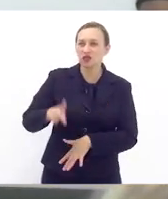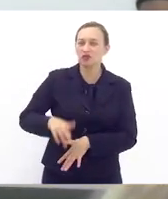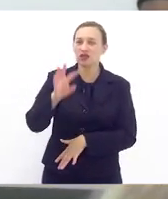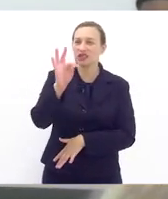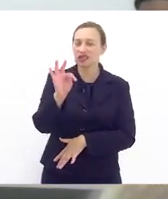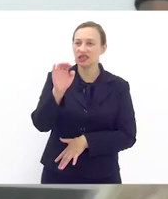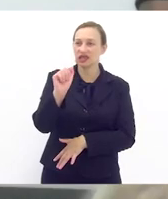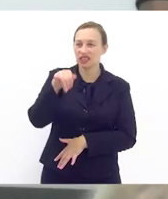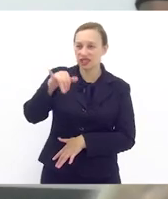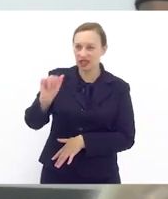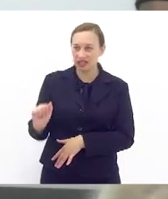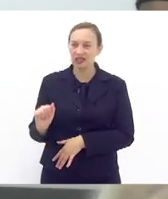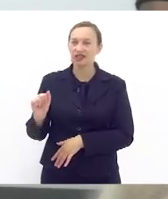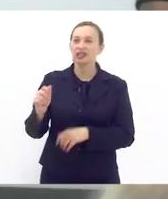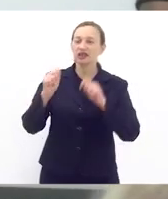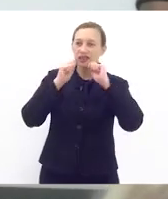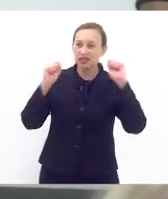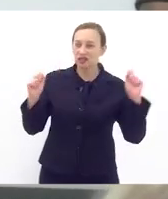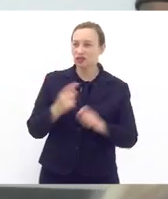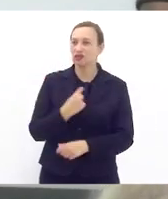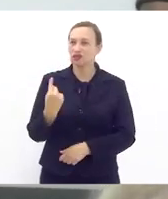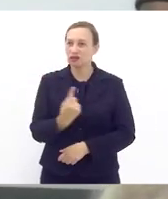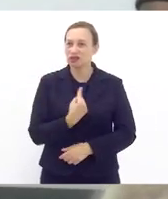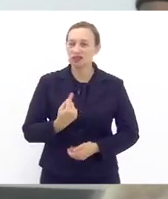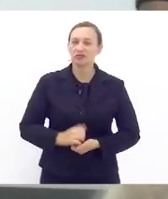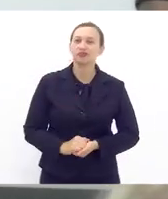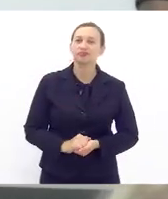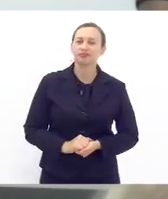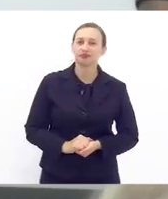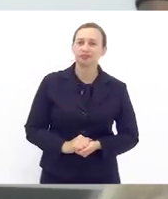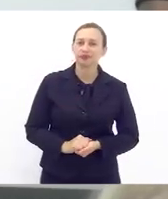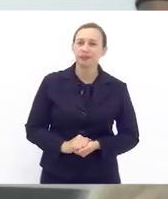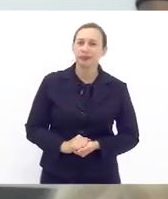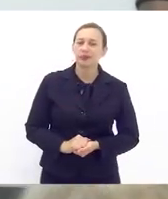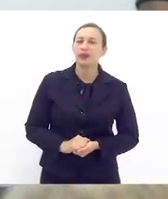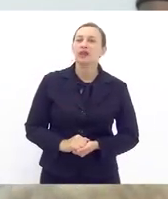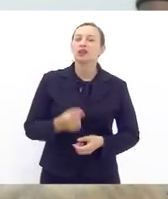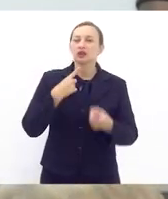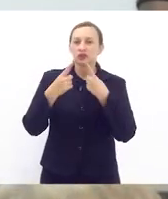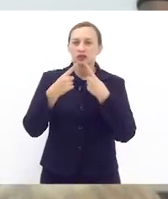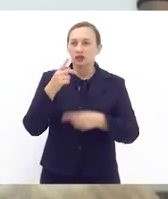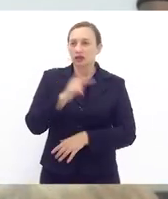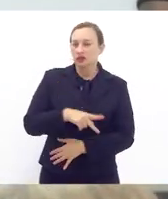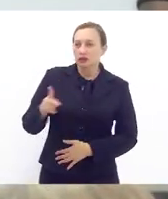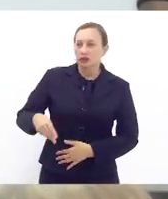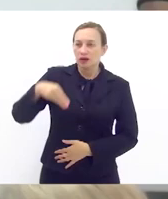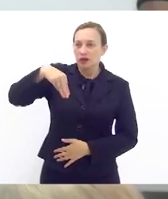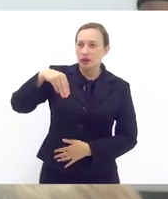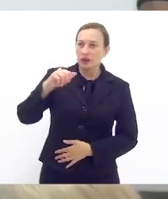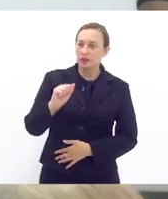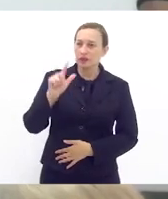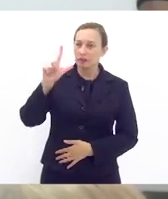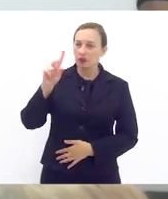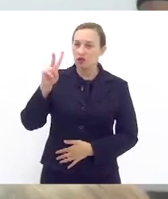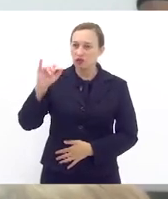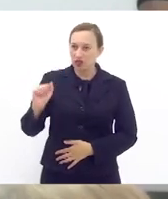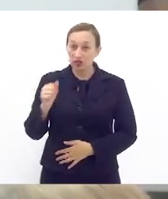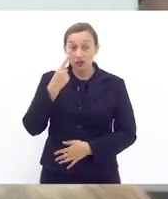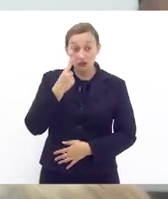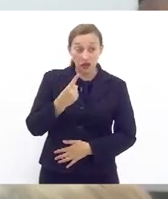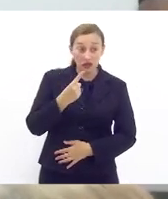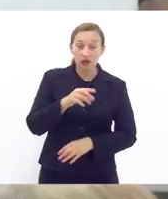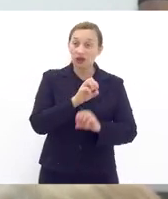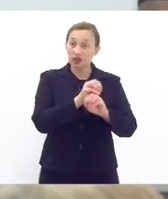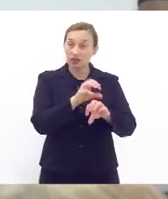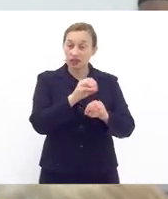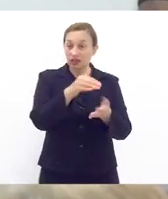a nossa assessora a gente em consonância com discurso a professora Malvina é venda Seduc e